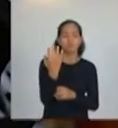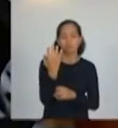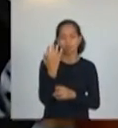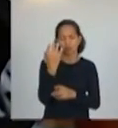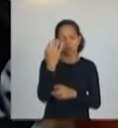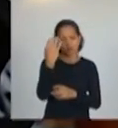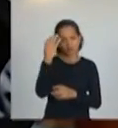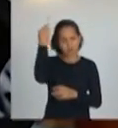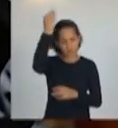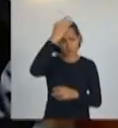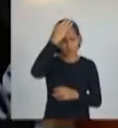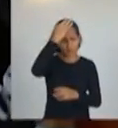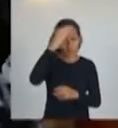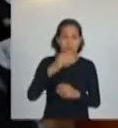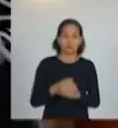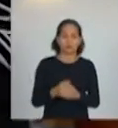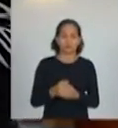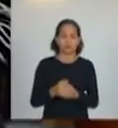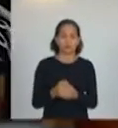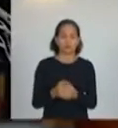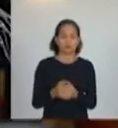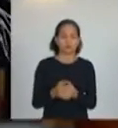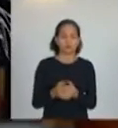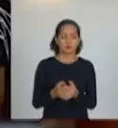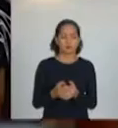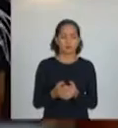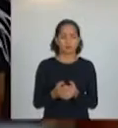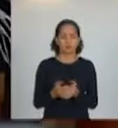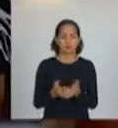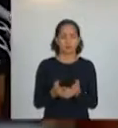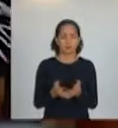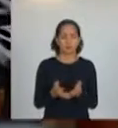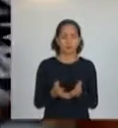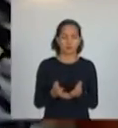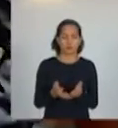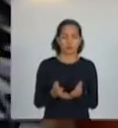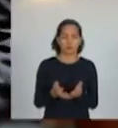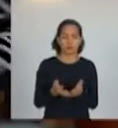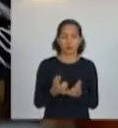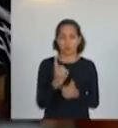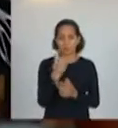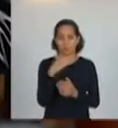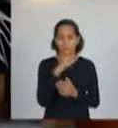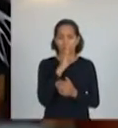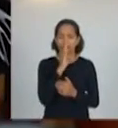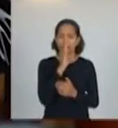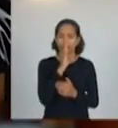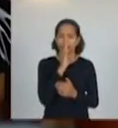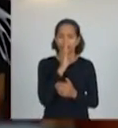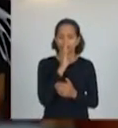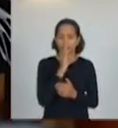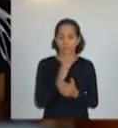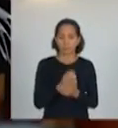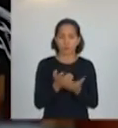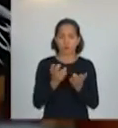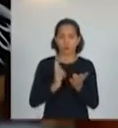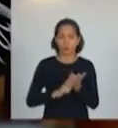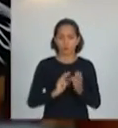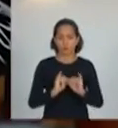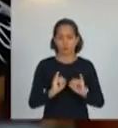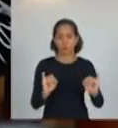Deputado Alexandre Chambim, quer presidente, fazer registro. Aqui. Ok, Chambim. Hércules Silveira. Minuto de silêncio. Eu quero